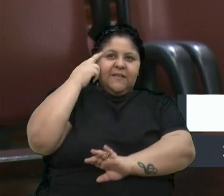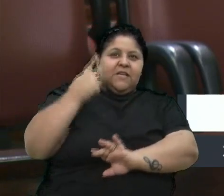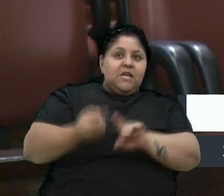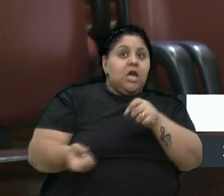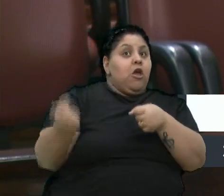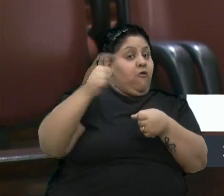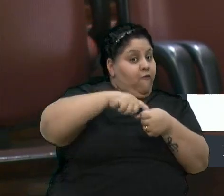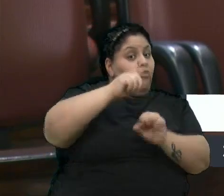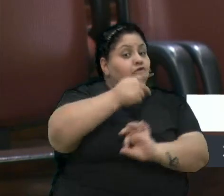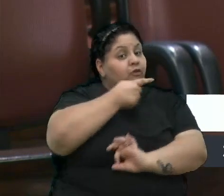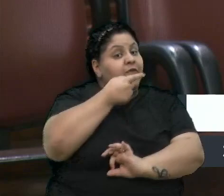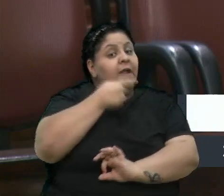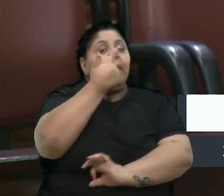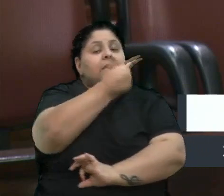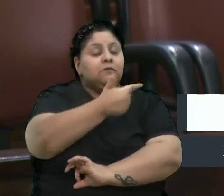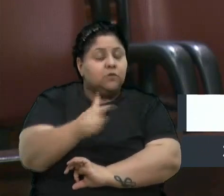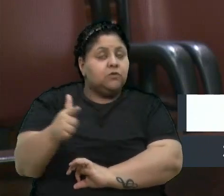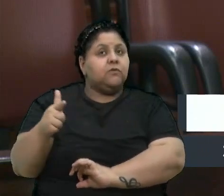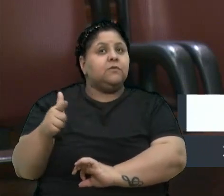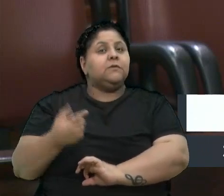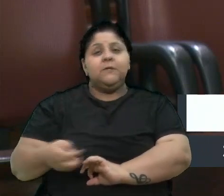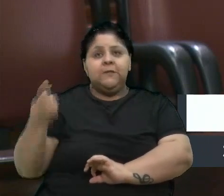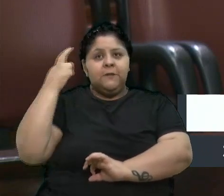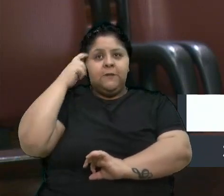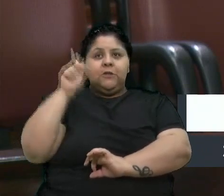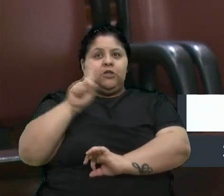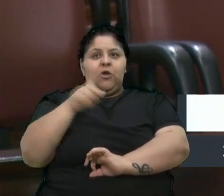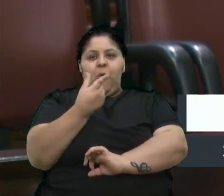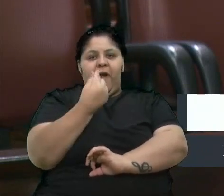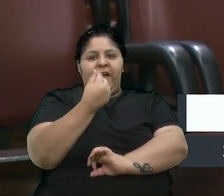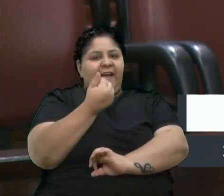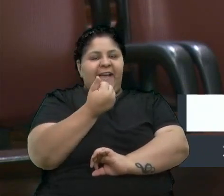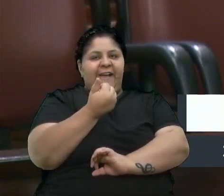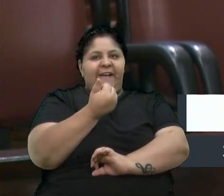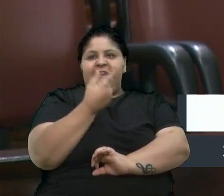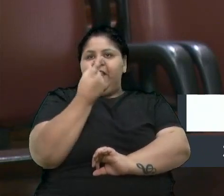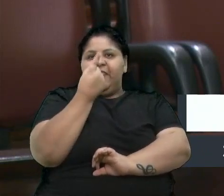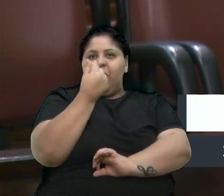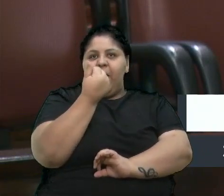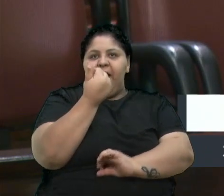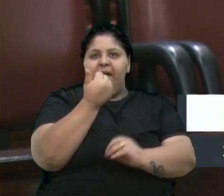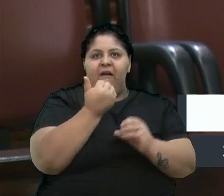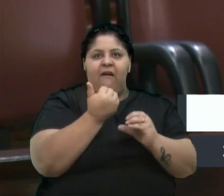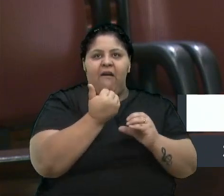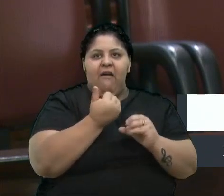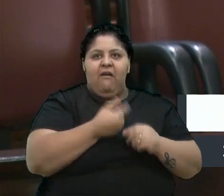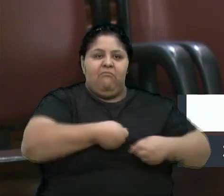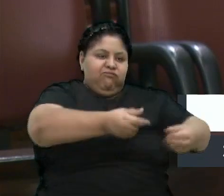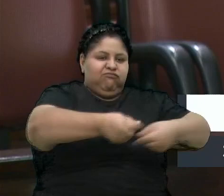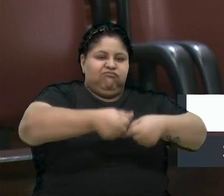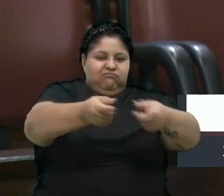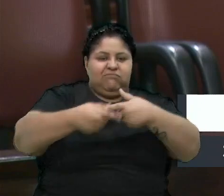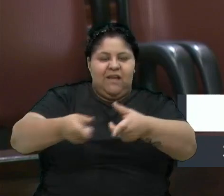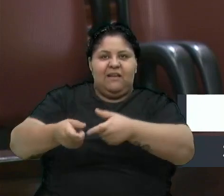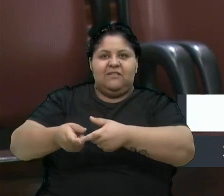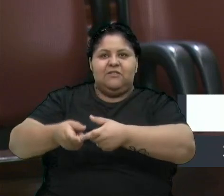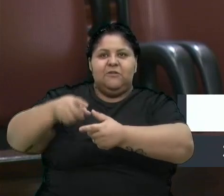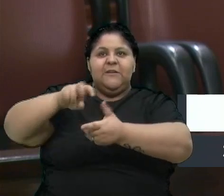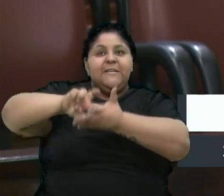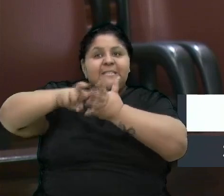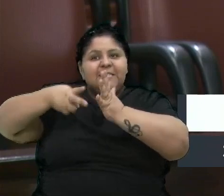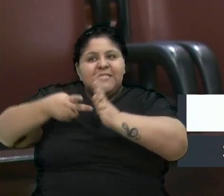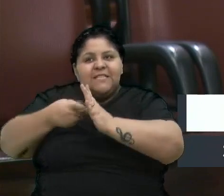uma vez, cultura não é gasto, é investimento. Porque a gente consegue